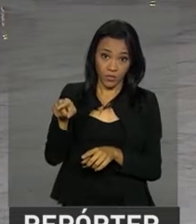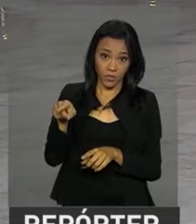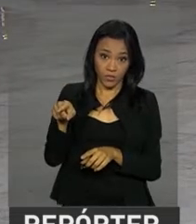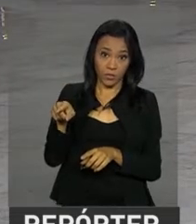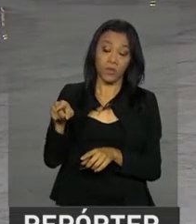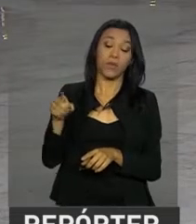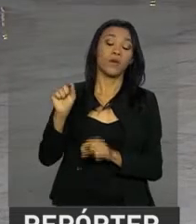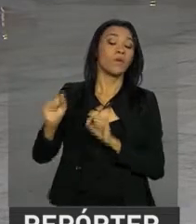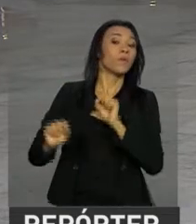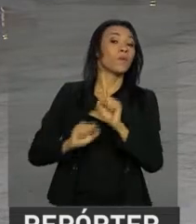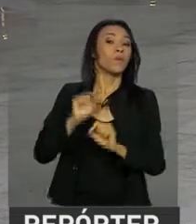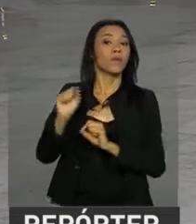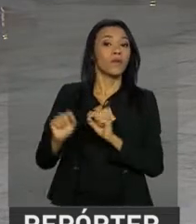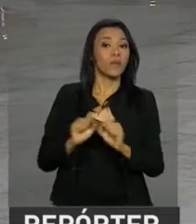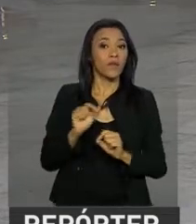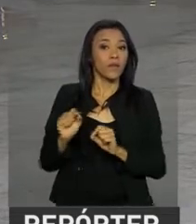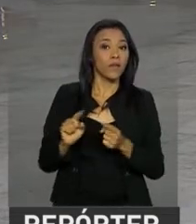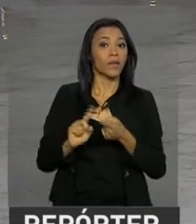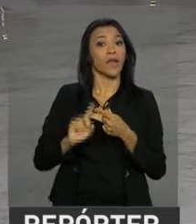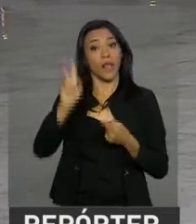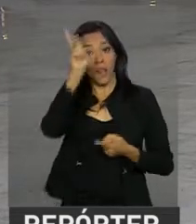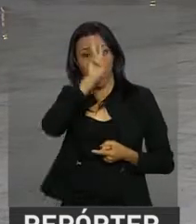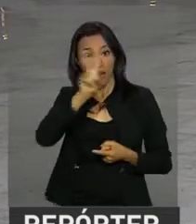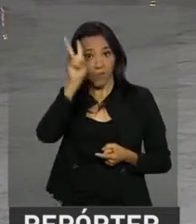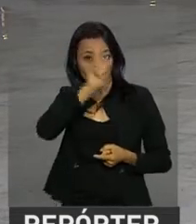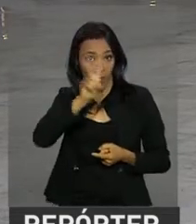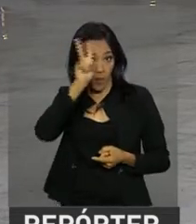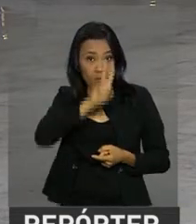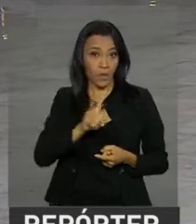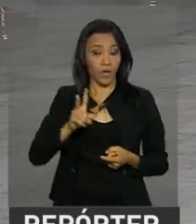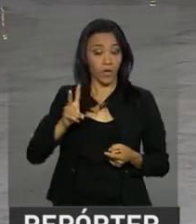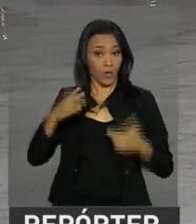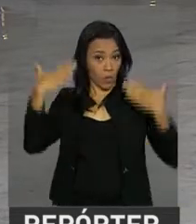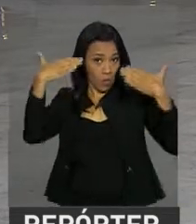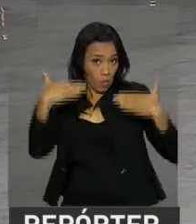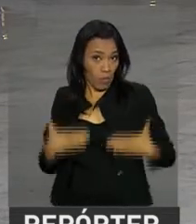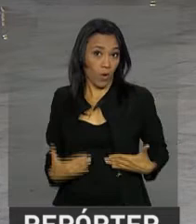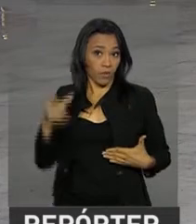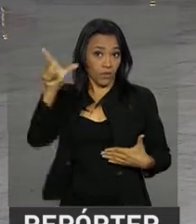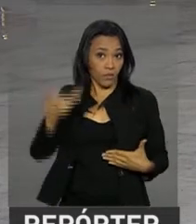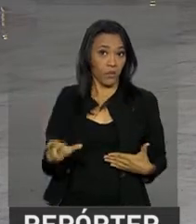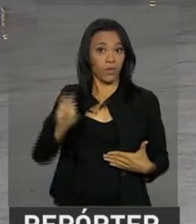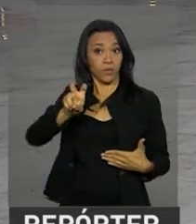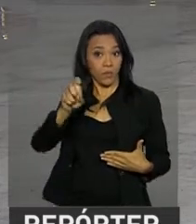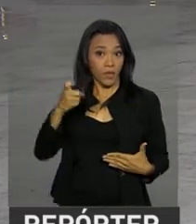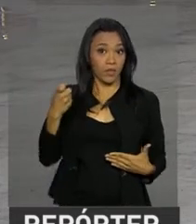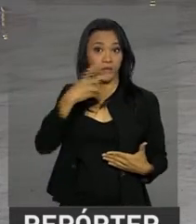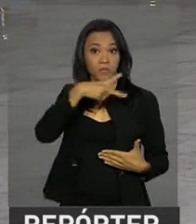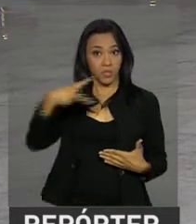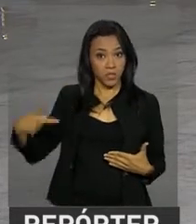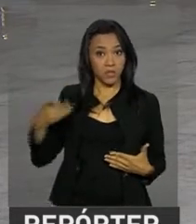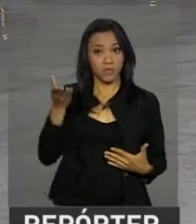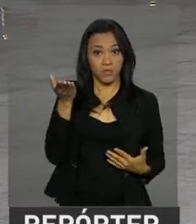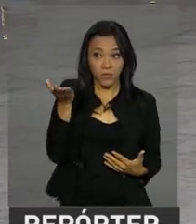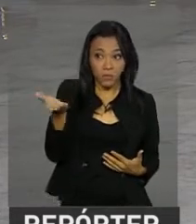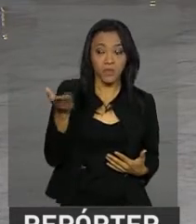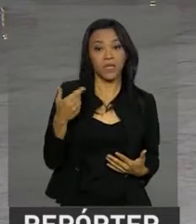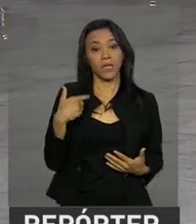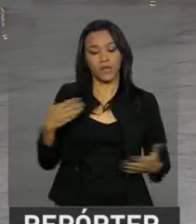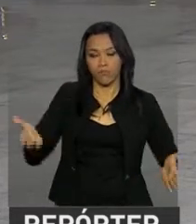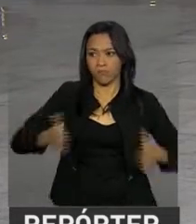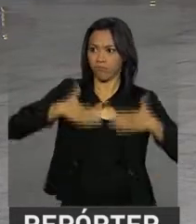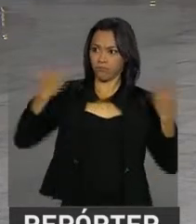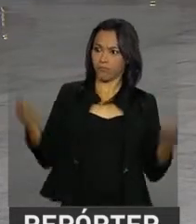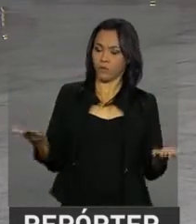ex-ministro propôs, e também lembrou que o comportamento do ex-ministro sempre foi irreparável e que, portanto, ele ficou